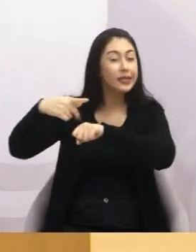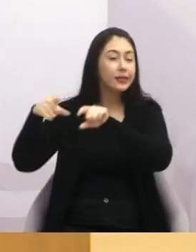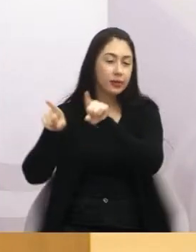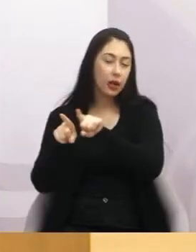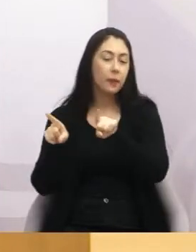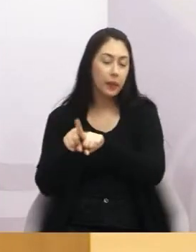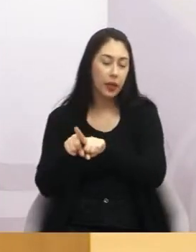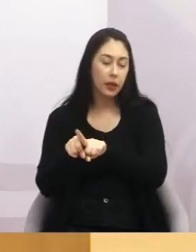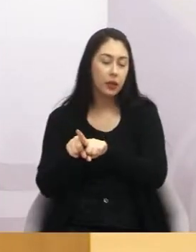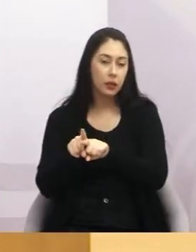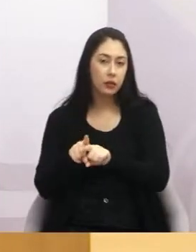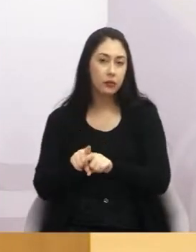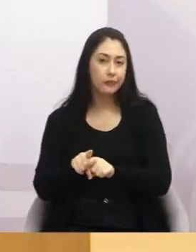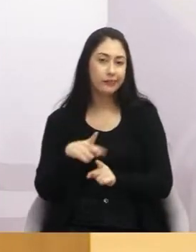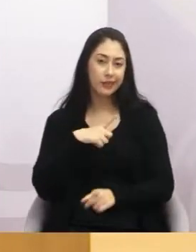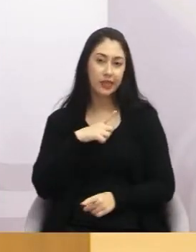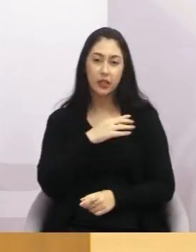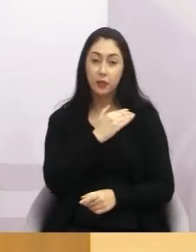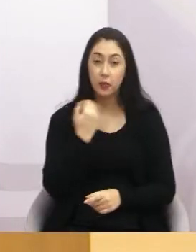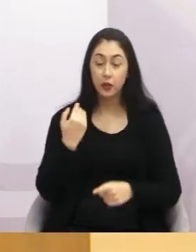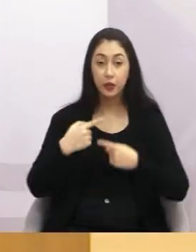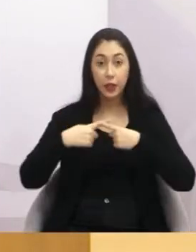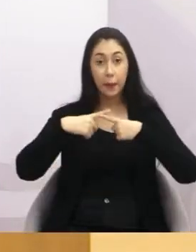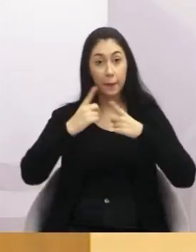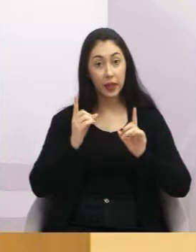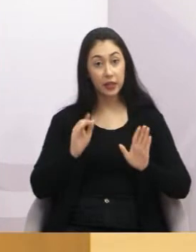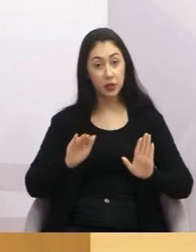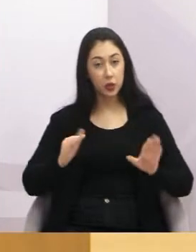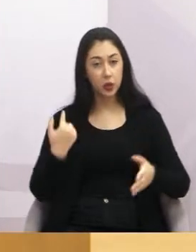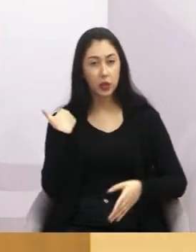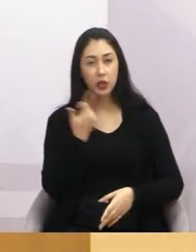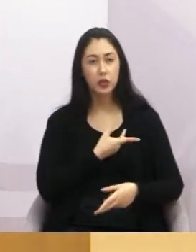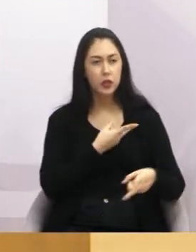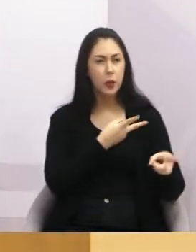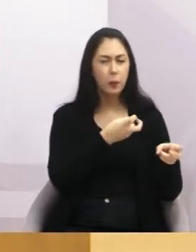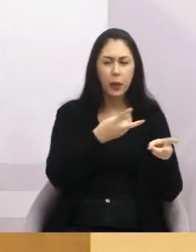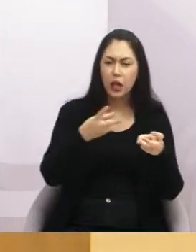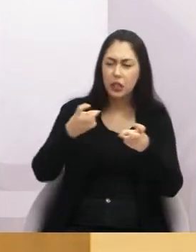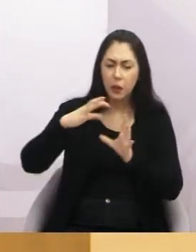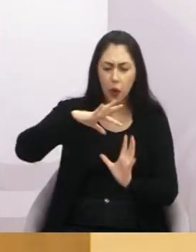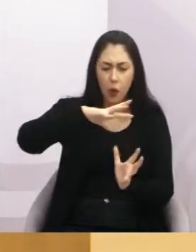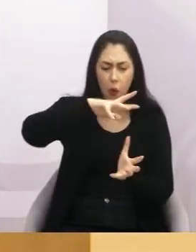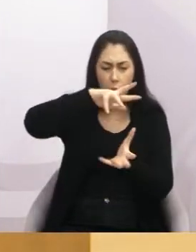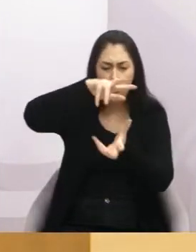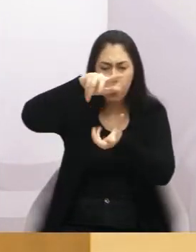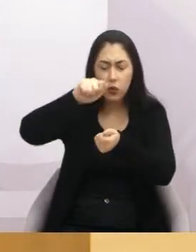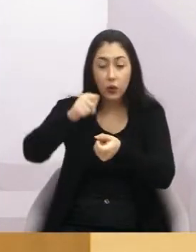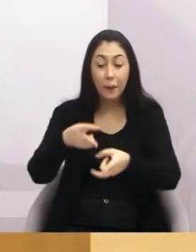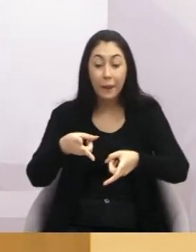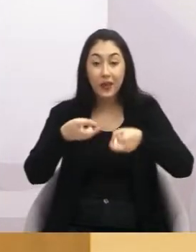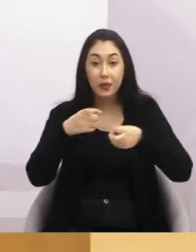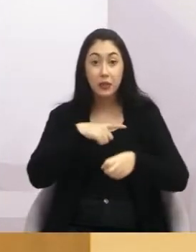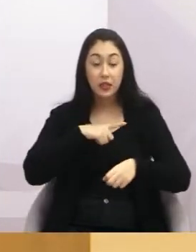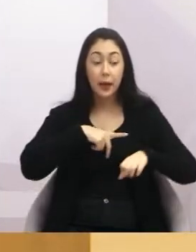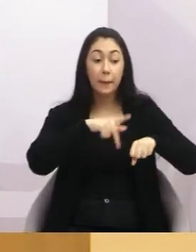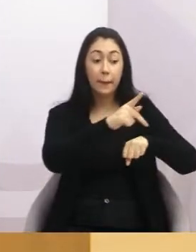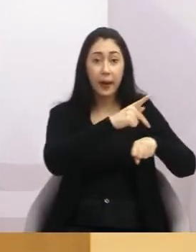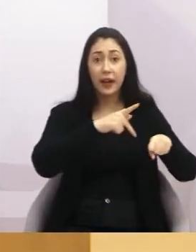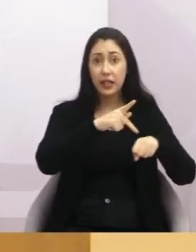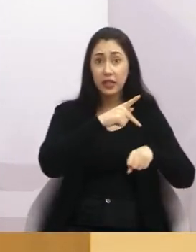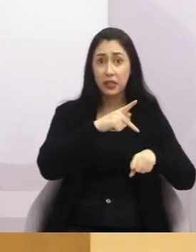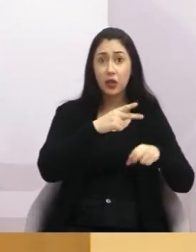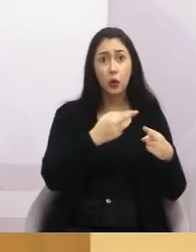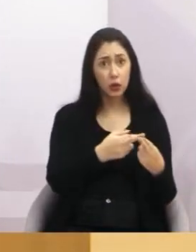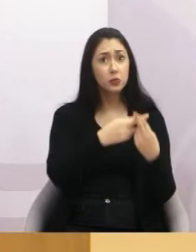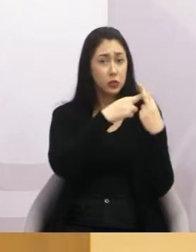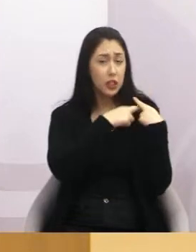experimentando também essas mortes. Mas quando a gente olha para o mundo, a gente também vê países que trataram de uma